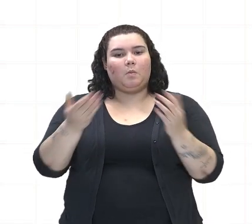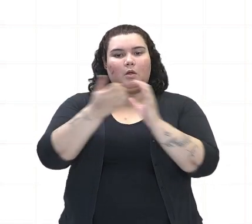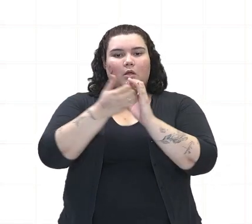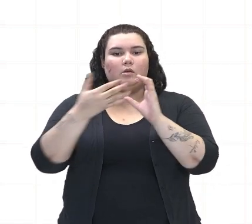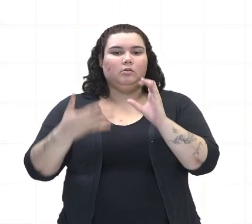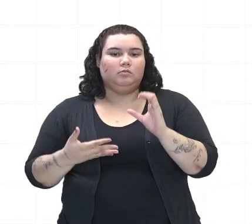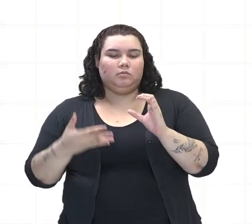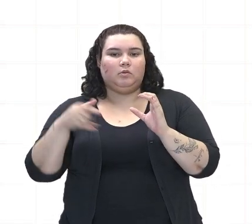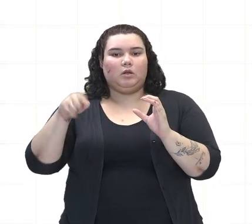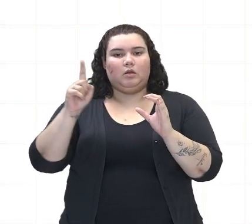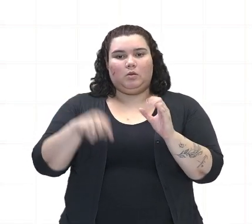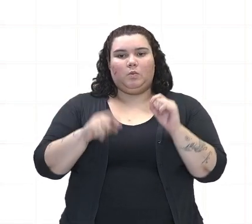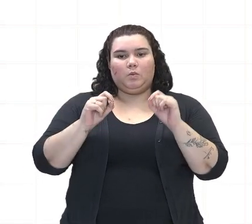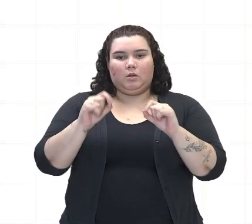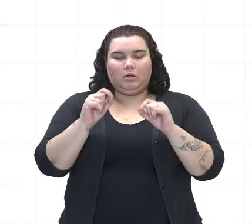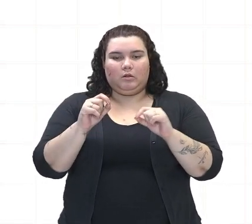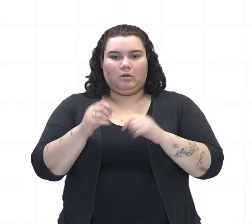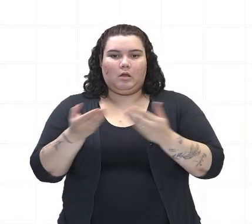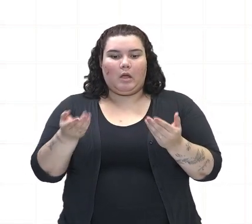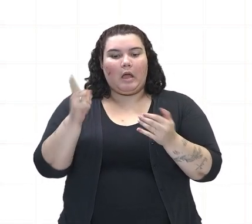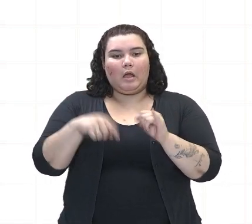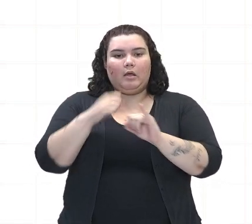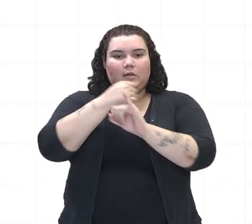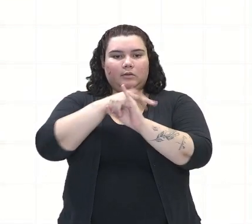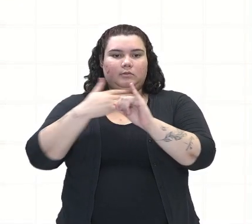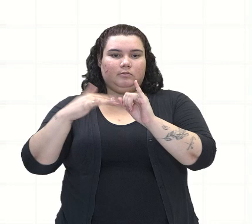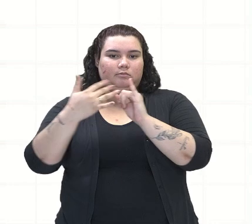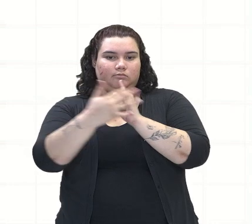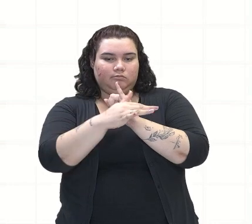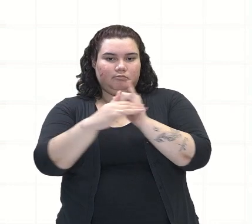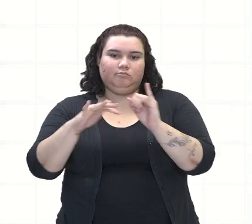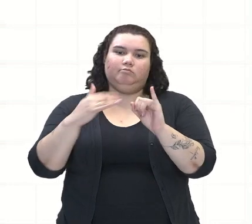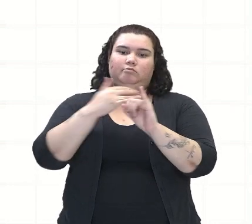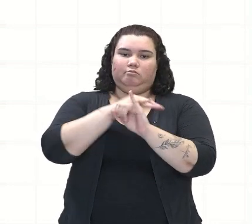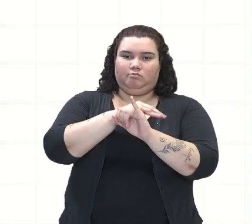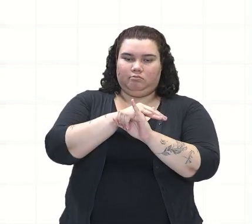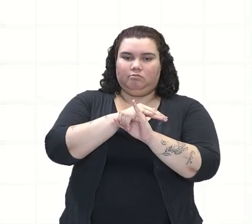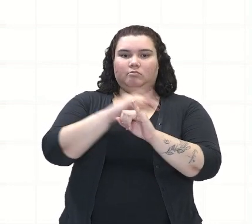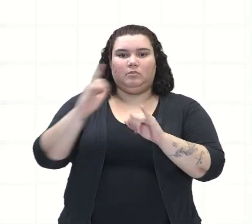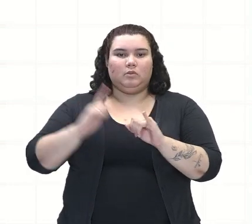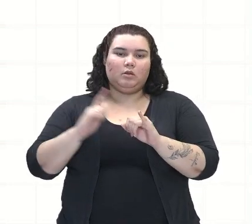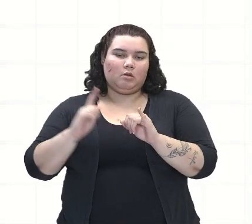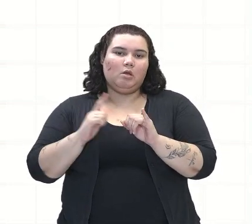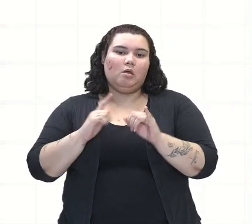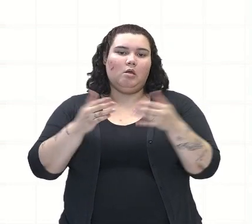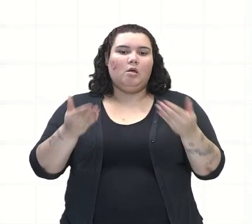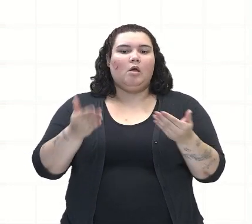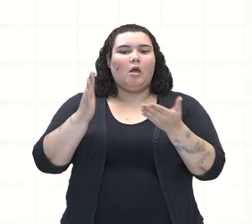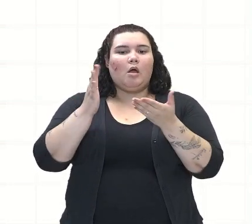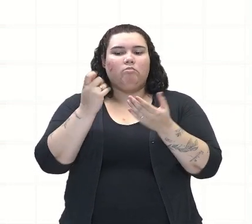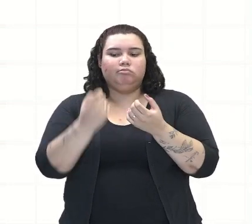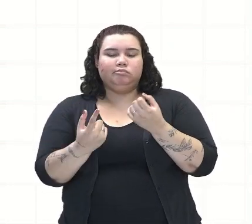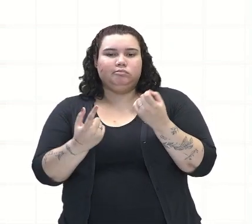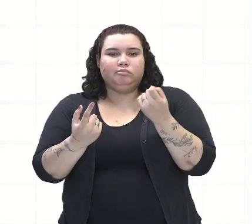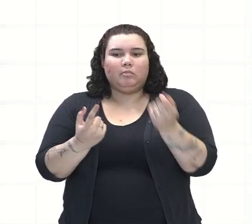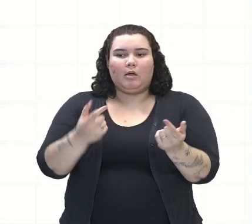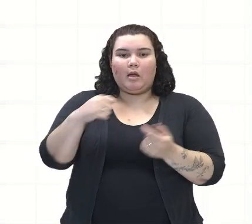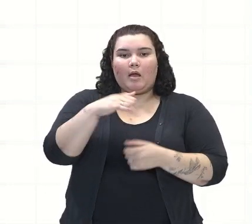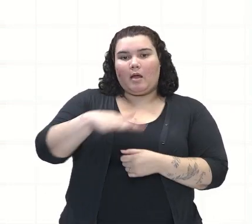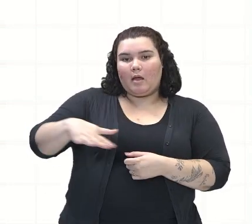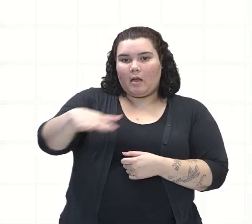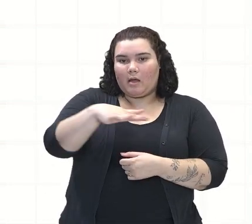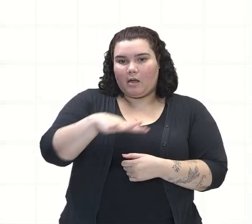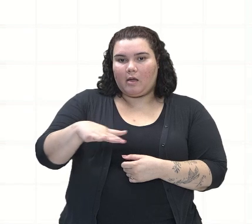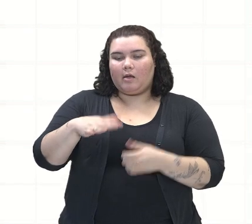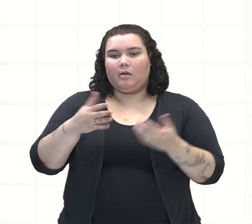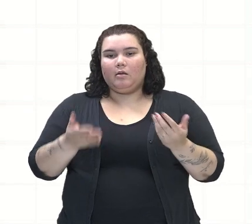Então é um país que é basicamente uma ilha com altitudes assim bem reduzidas e alguma ou outra área, como é o caso aqui